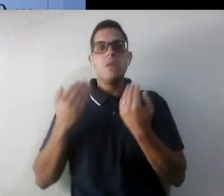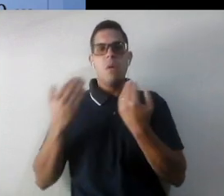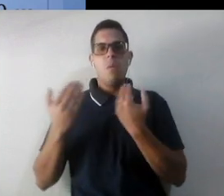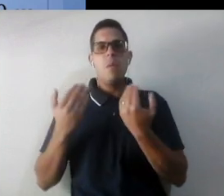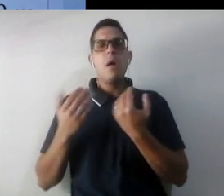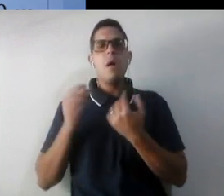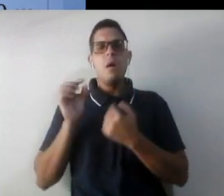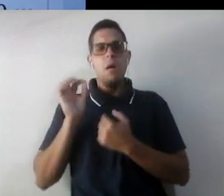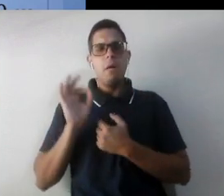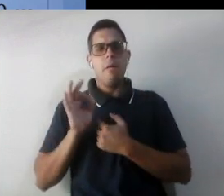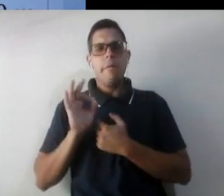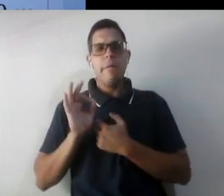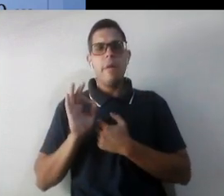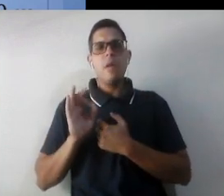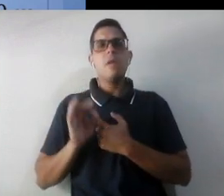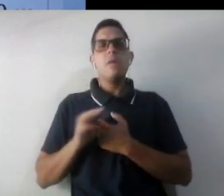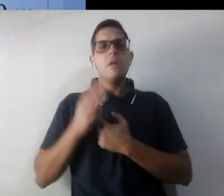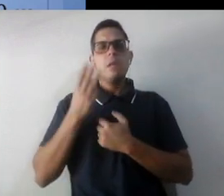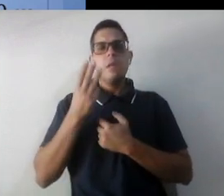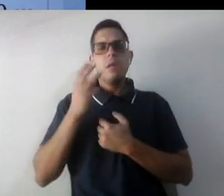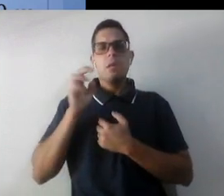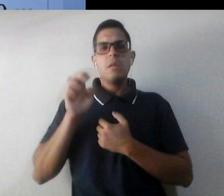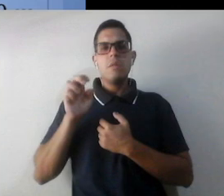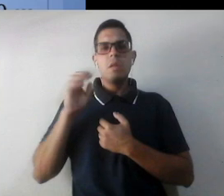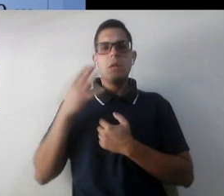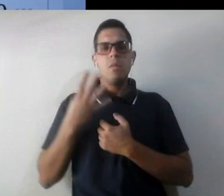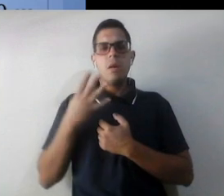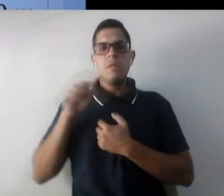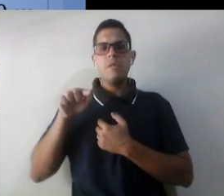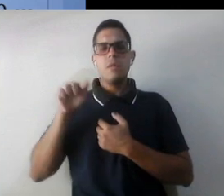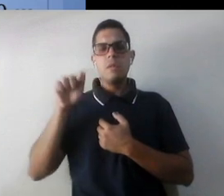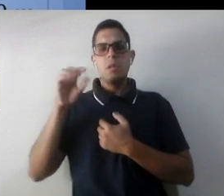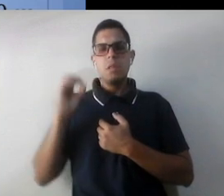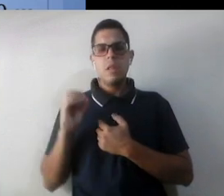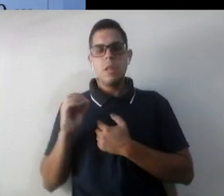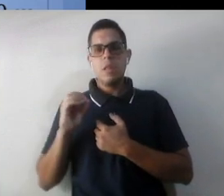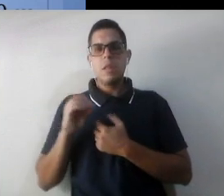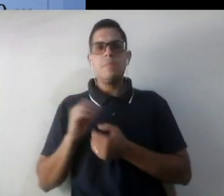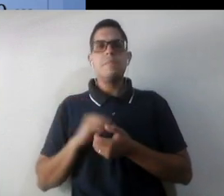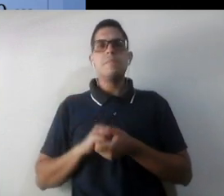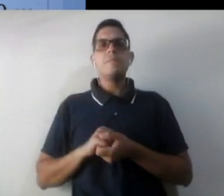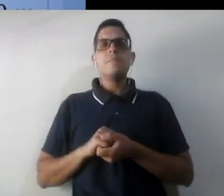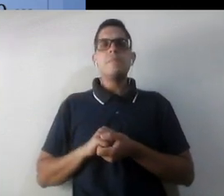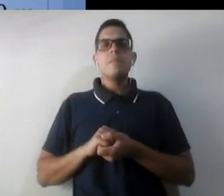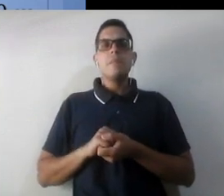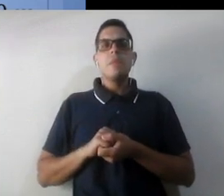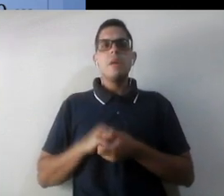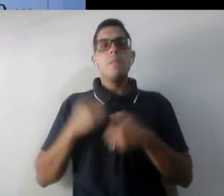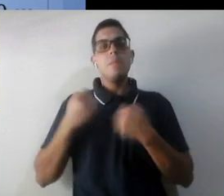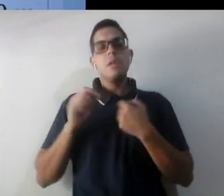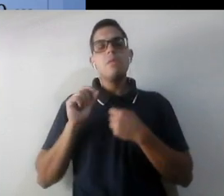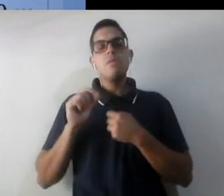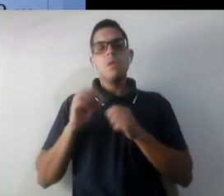metros. Isso mostra que eu vou ter que medir um pouco mais, não é isso?